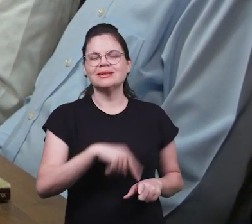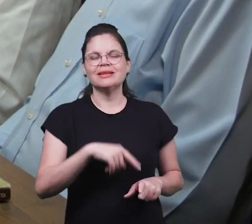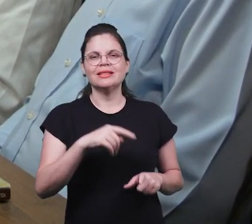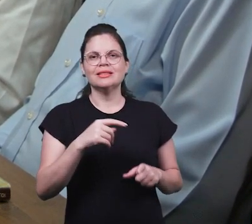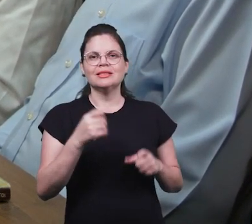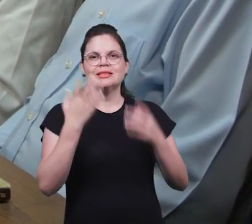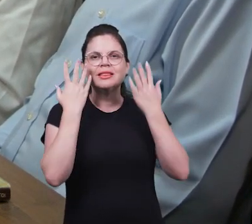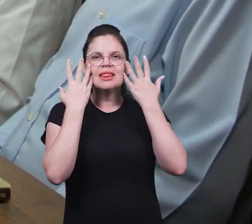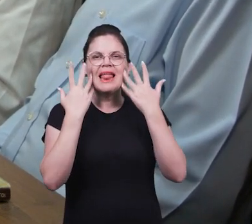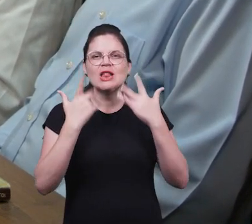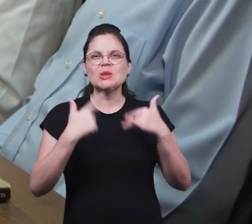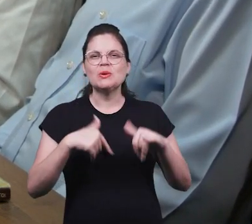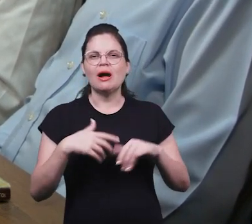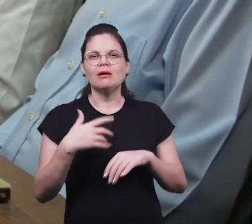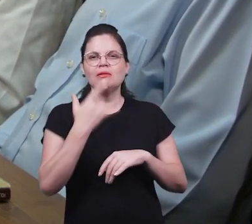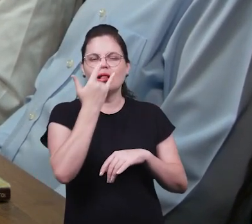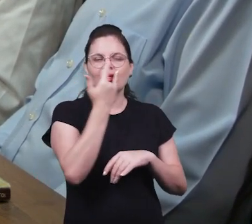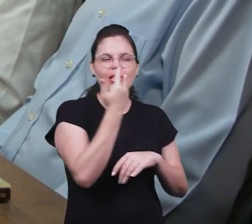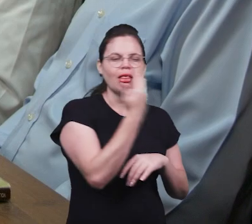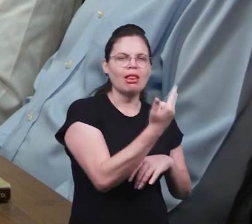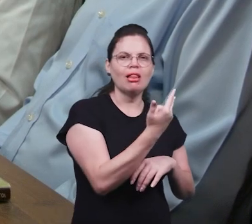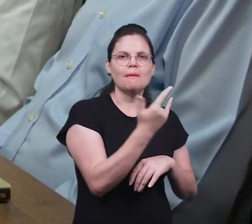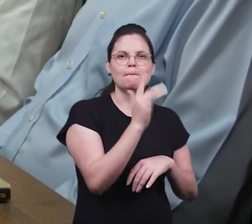é para o mal.